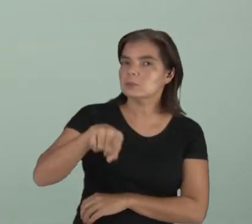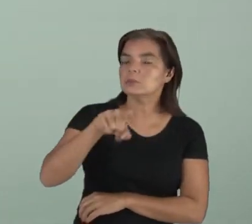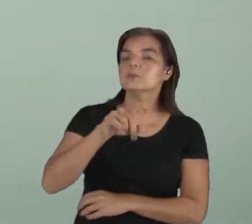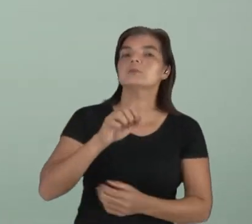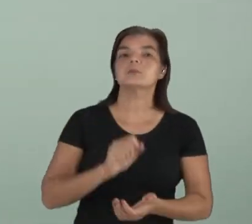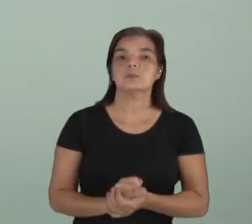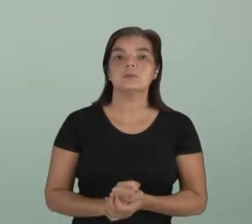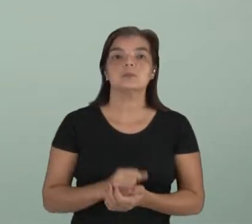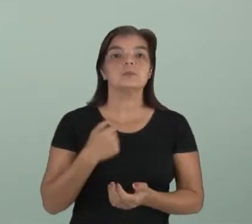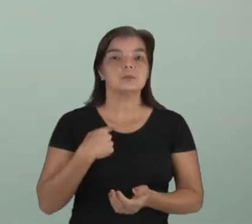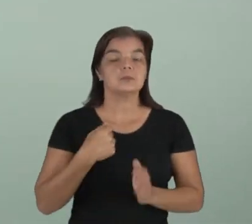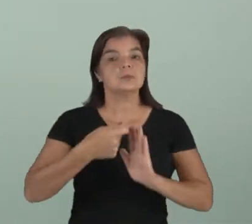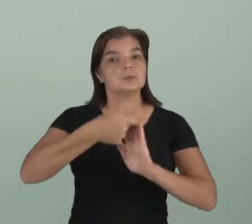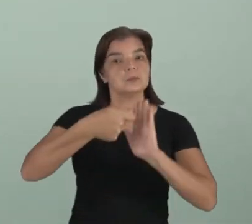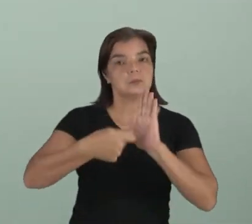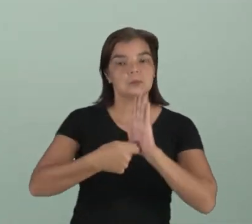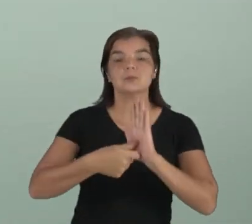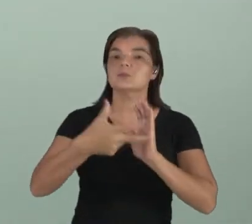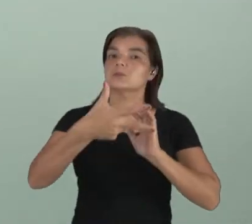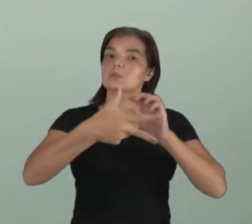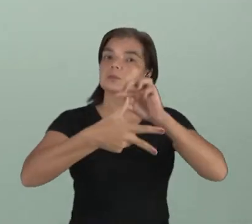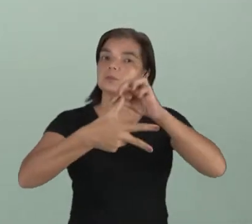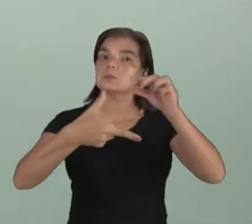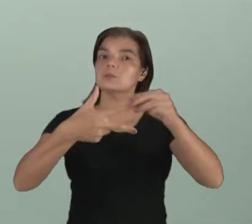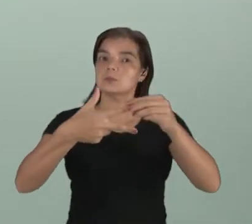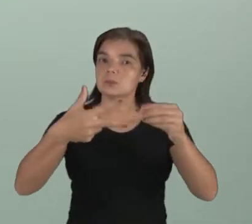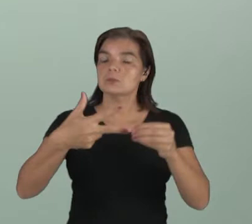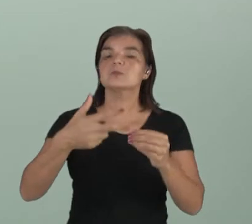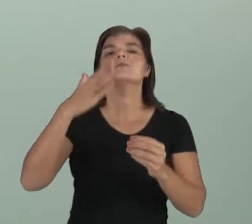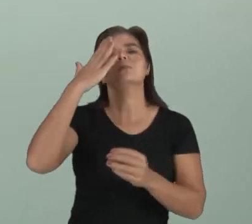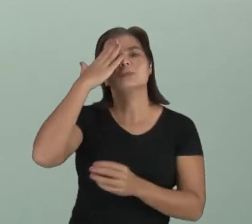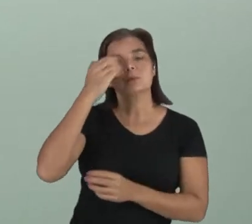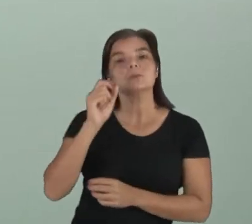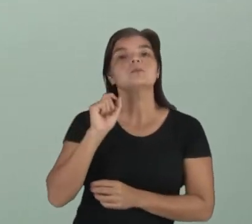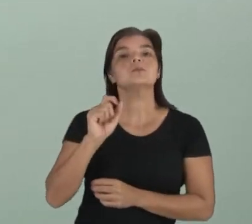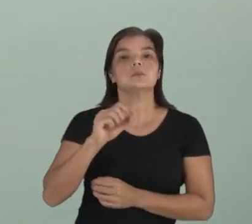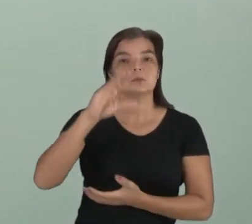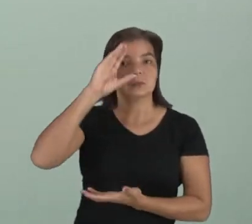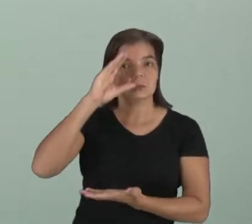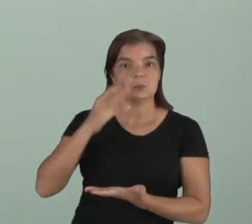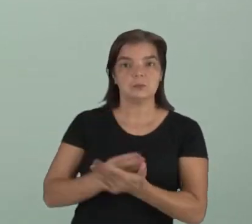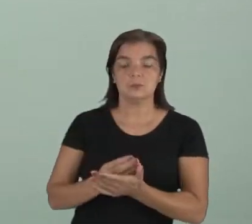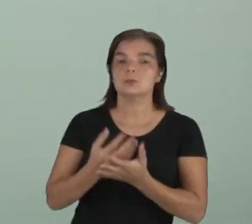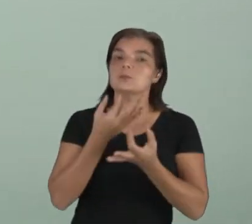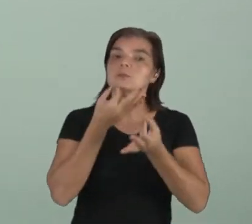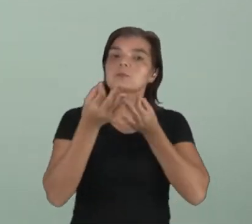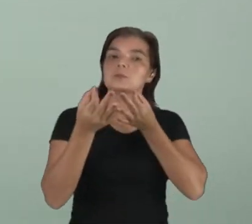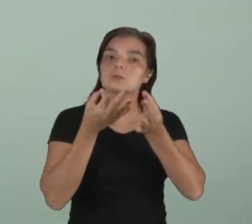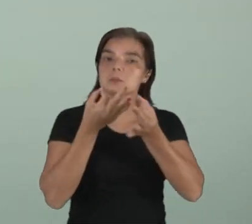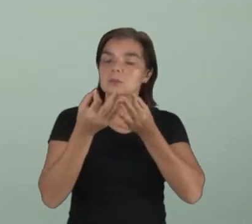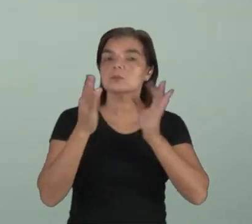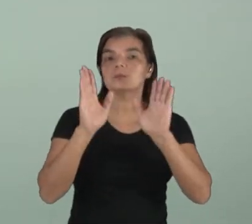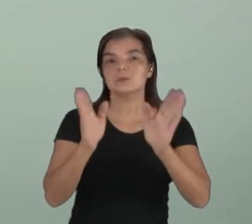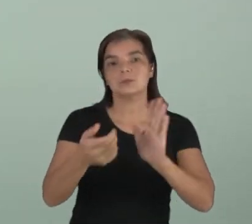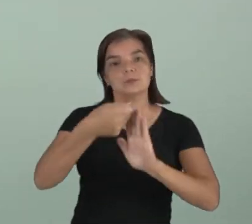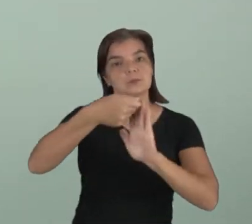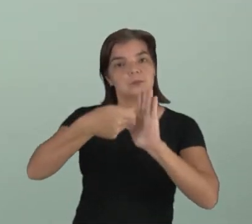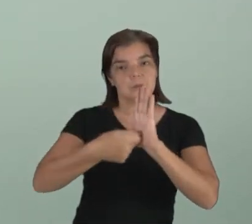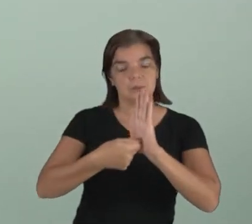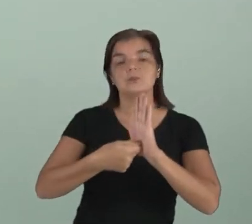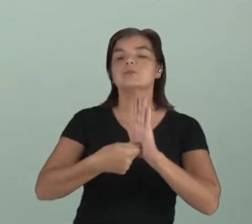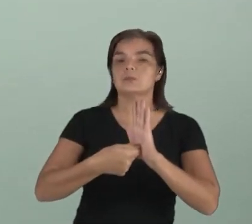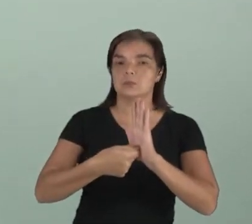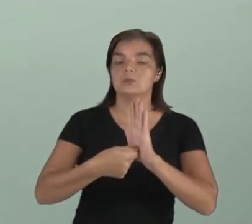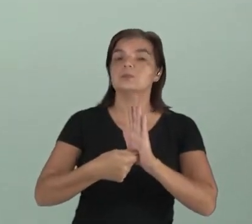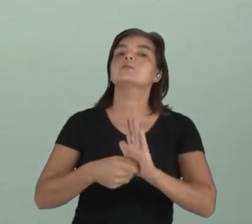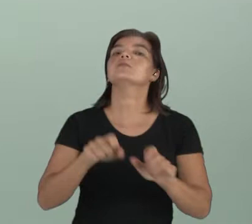você que vai fazer a redação do Enem, para você já saber aí o que se trata de tese e argumento, já que a redação